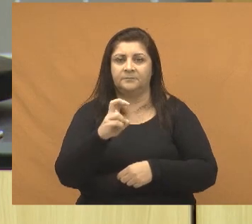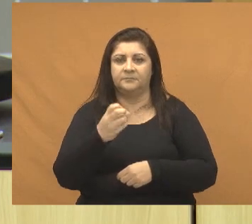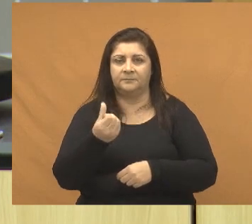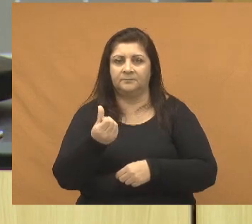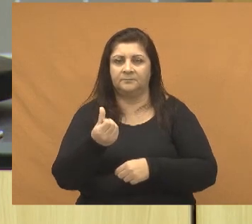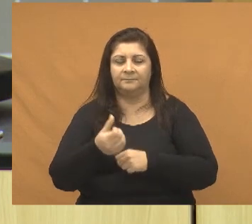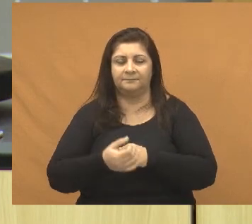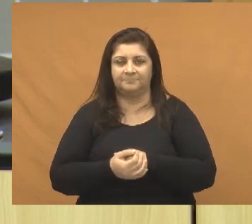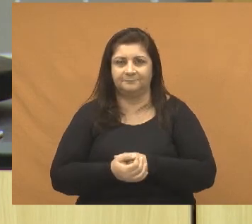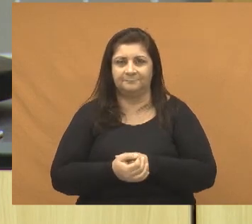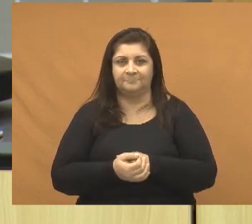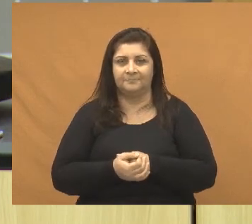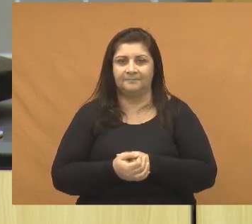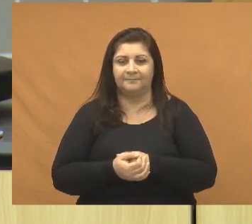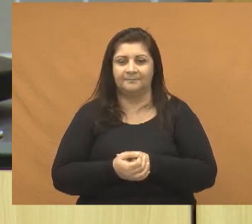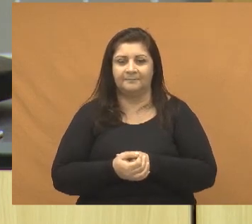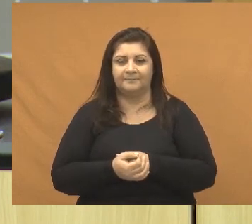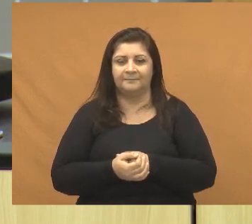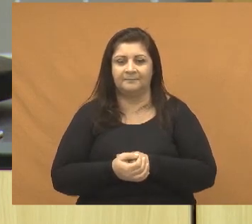156.